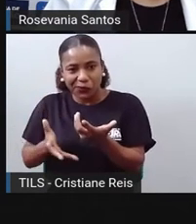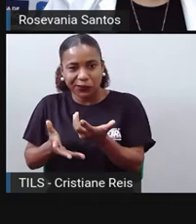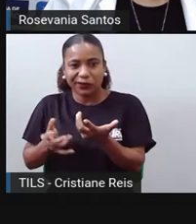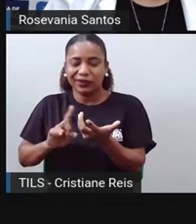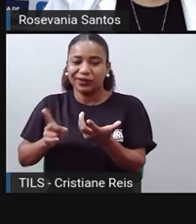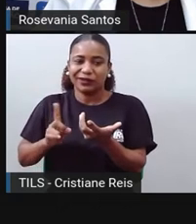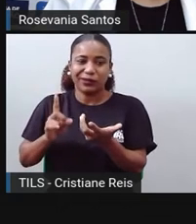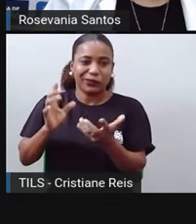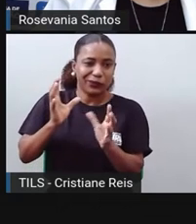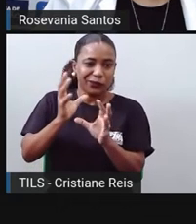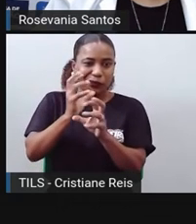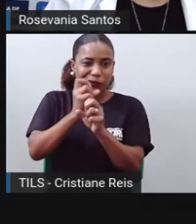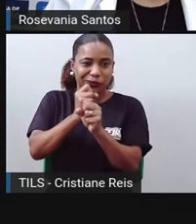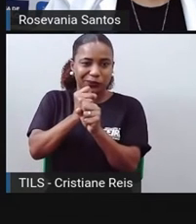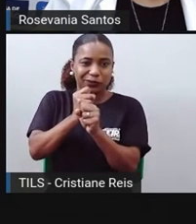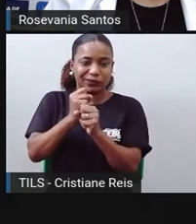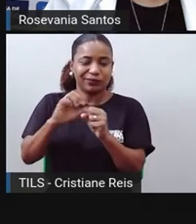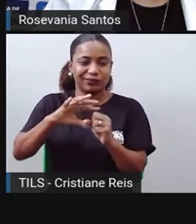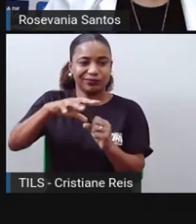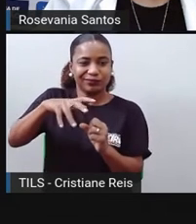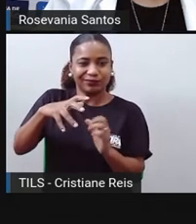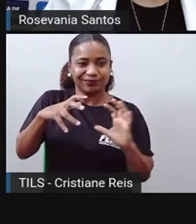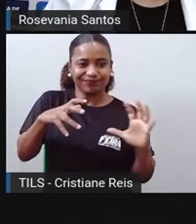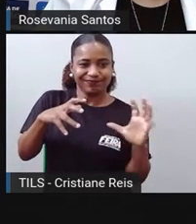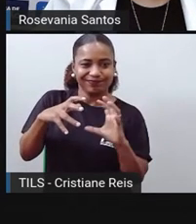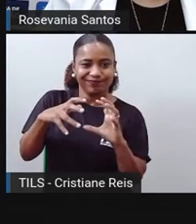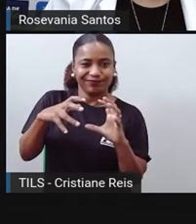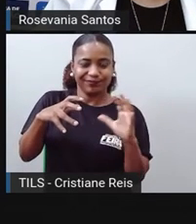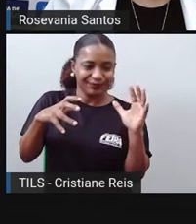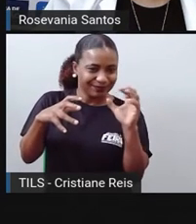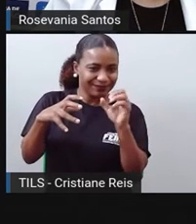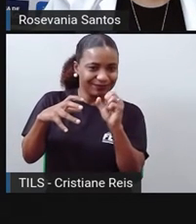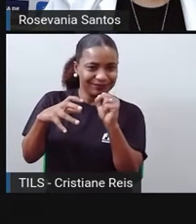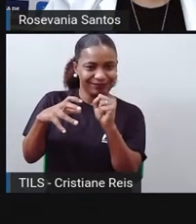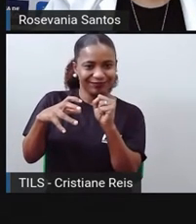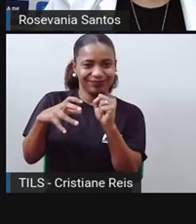jeito, os raios solares vêm e pega diretamente aqui, tá vendo? O tempo todo